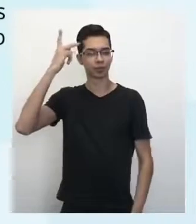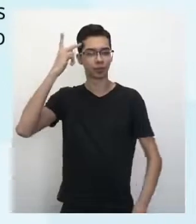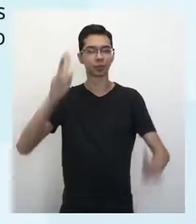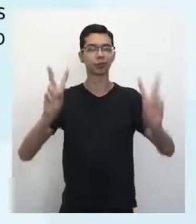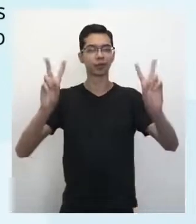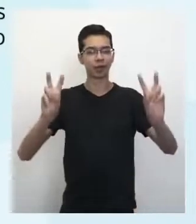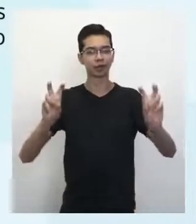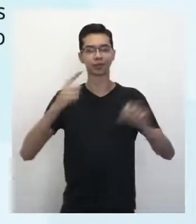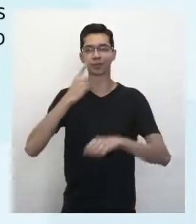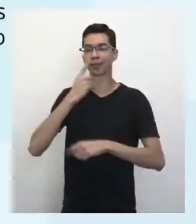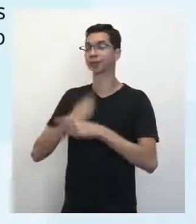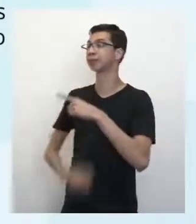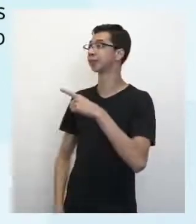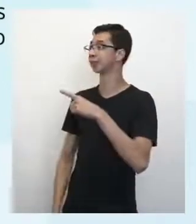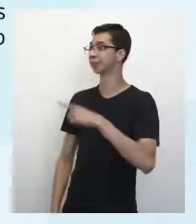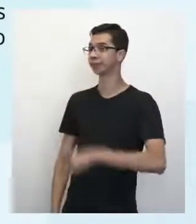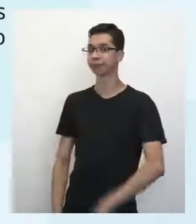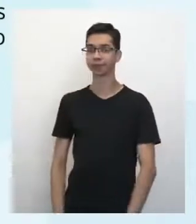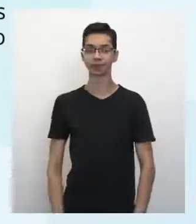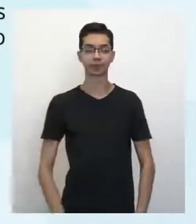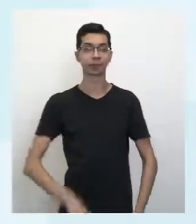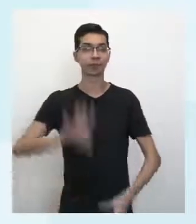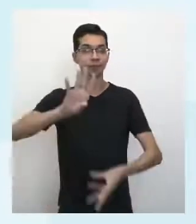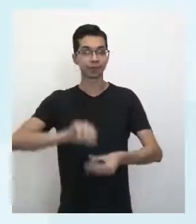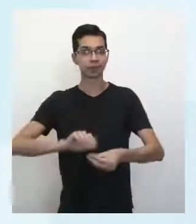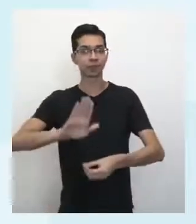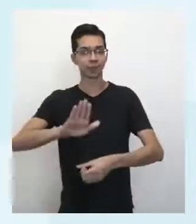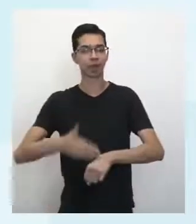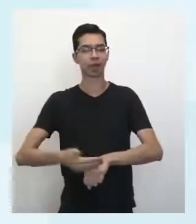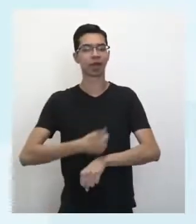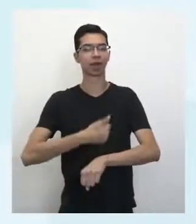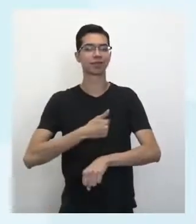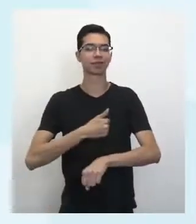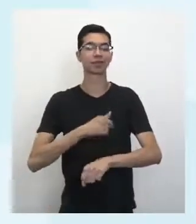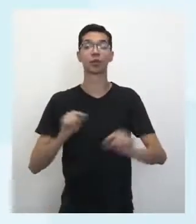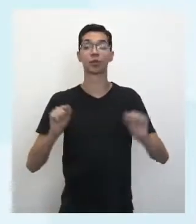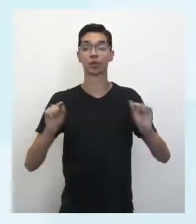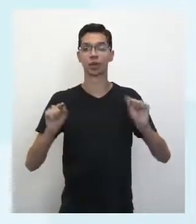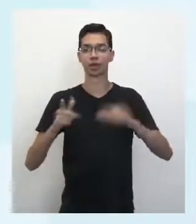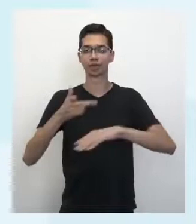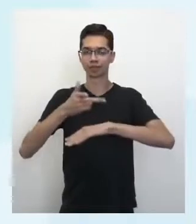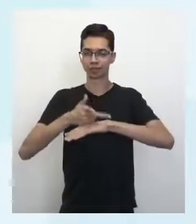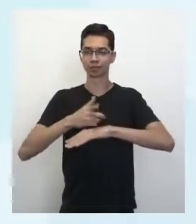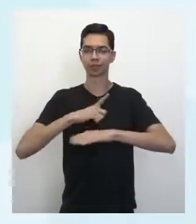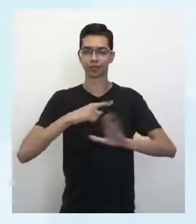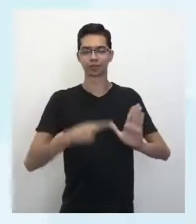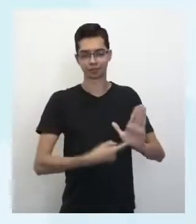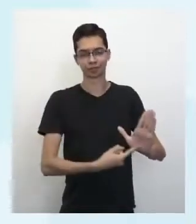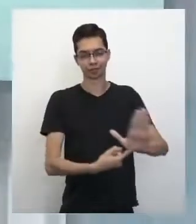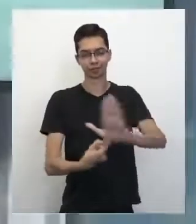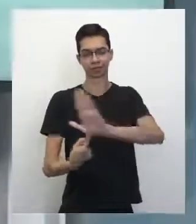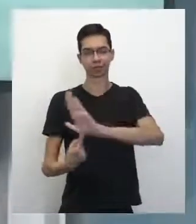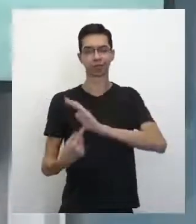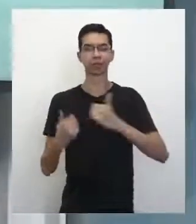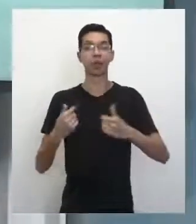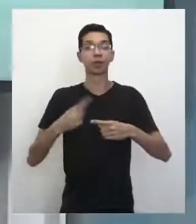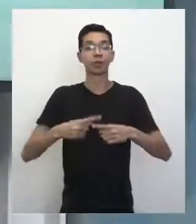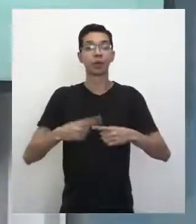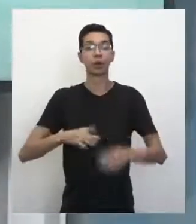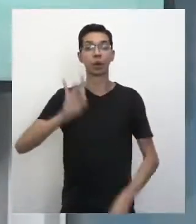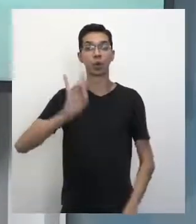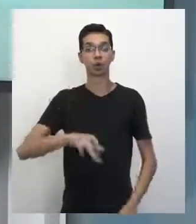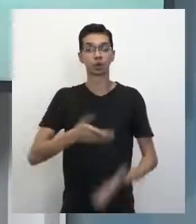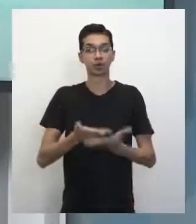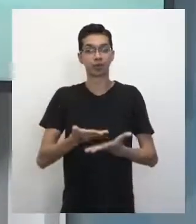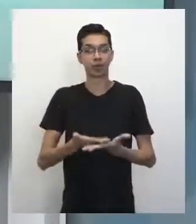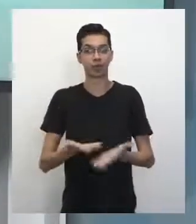temática. E antes da gente terminar, né, Giba, a gente tem aí um videozinho para passar, que já que é a nossa última